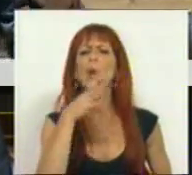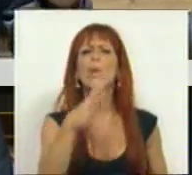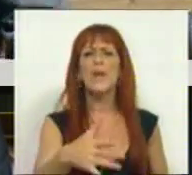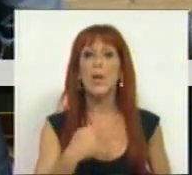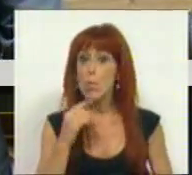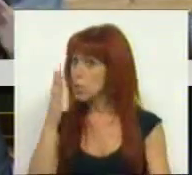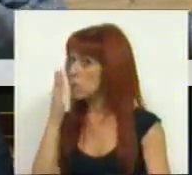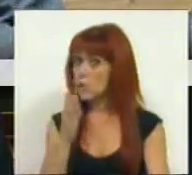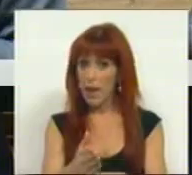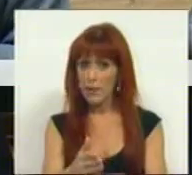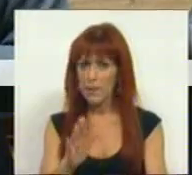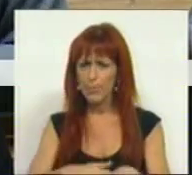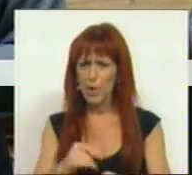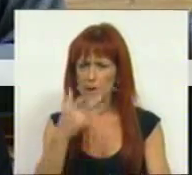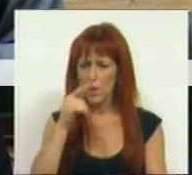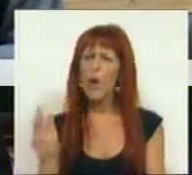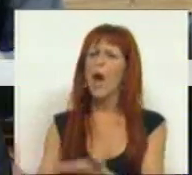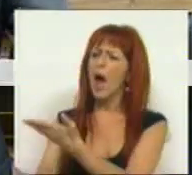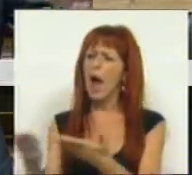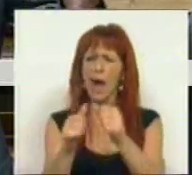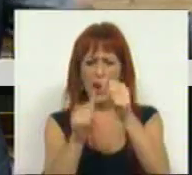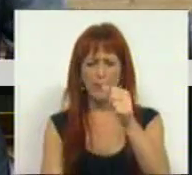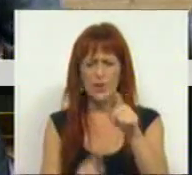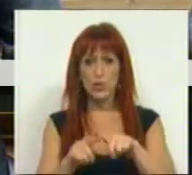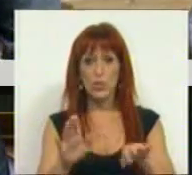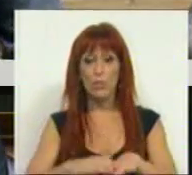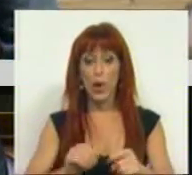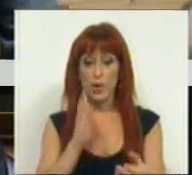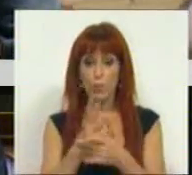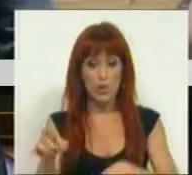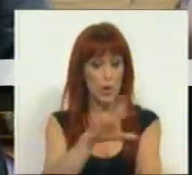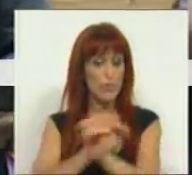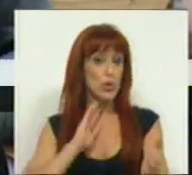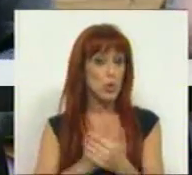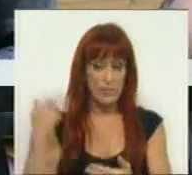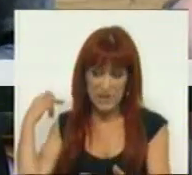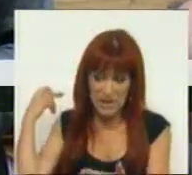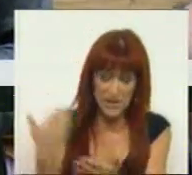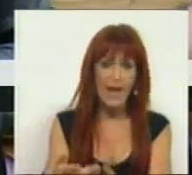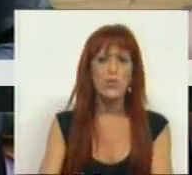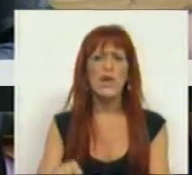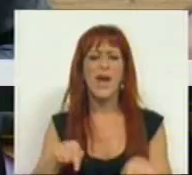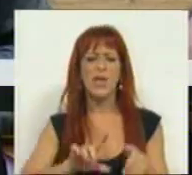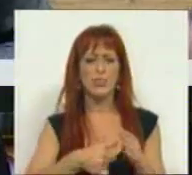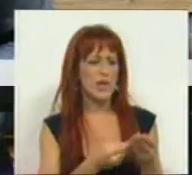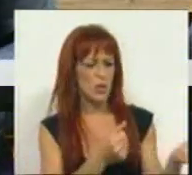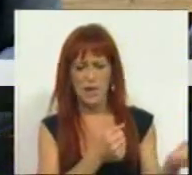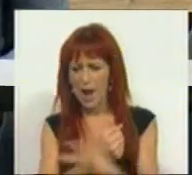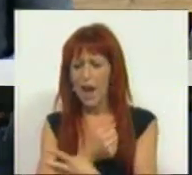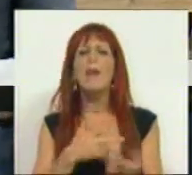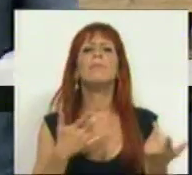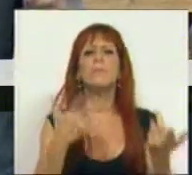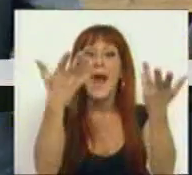faço, muito direta, sobre a sua apresentação, sobre o processo europeu dos últimos anos e sobre estes projetos de